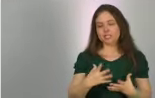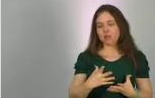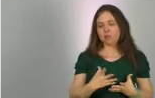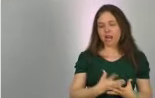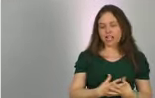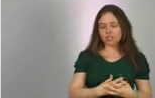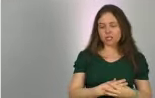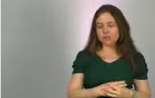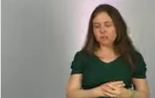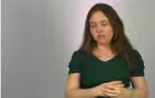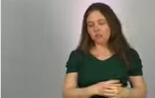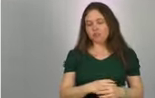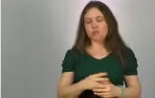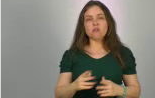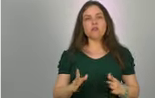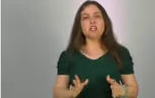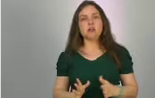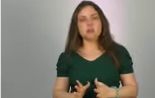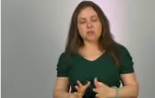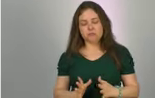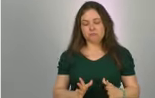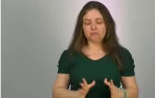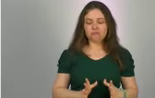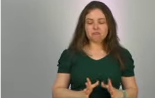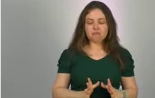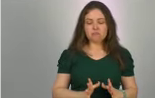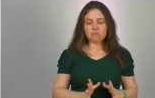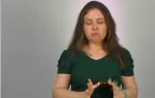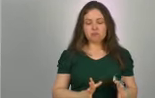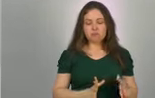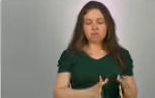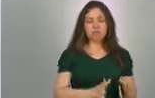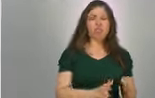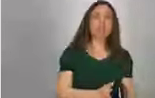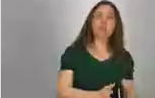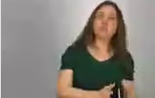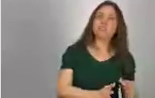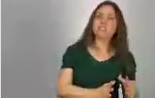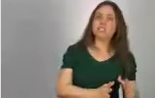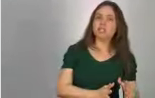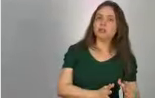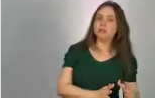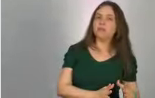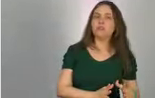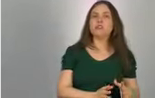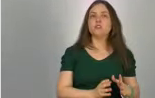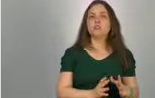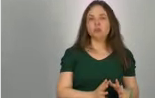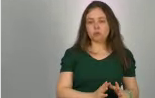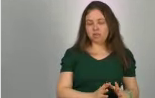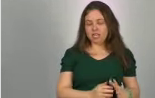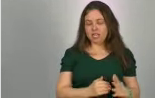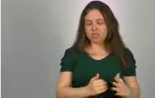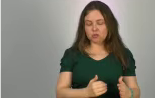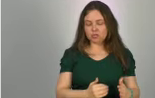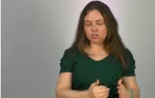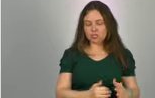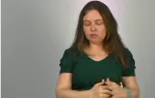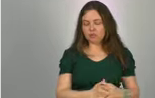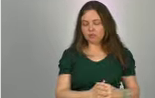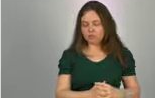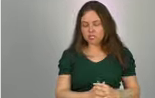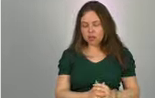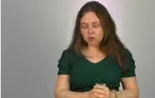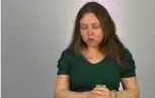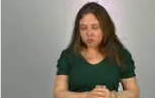de uma utilização prática nos encontramos há um artigo que foi escrito sobre